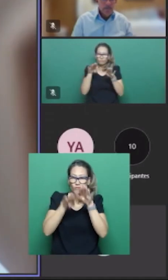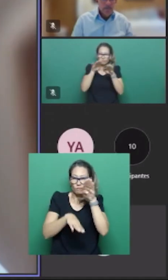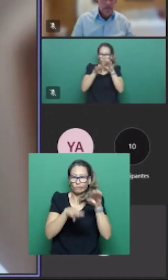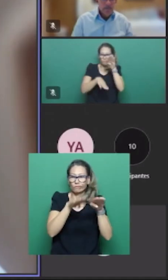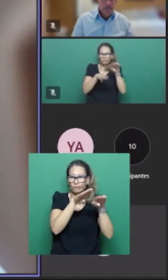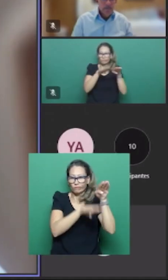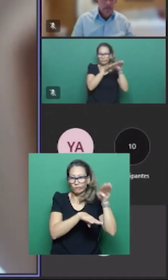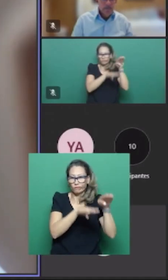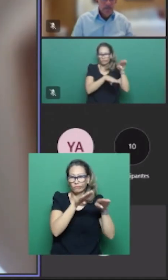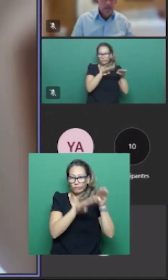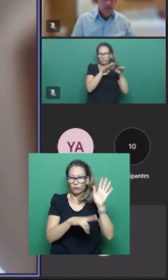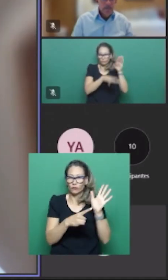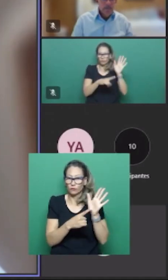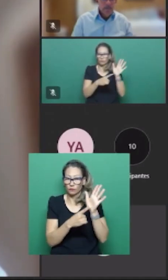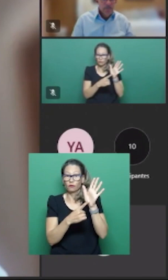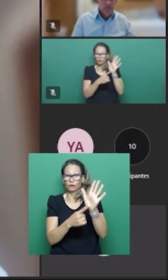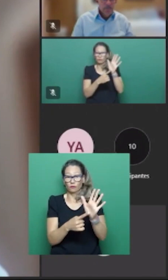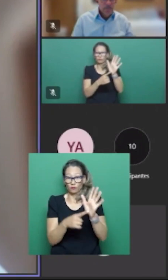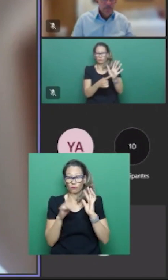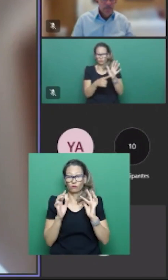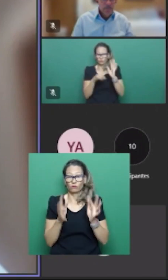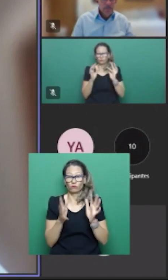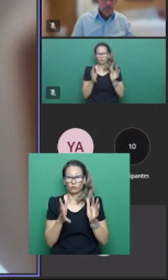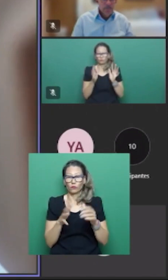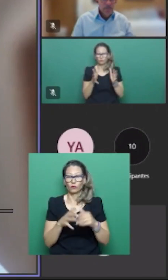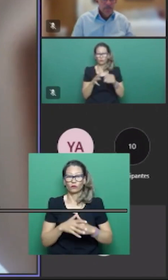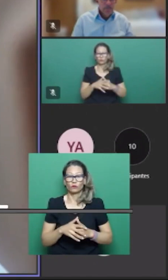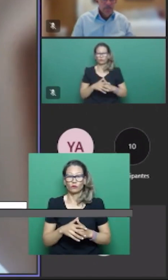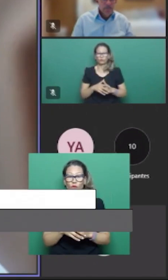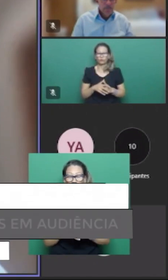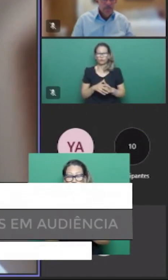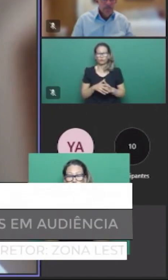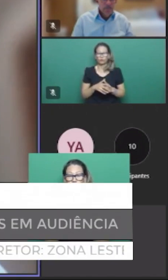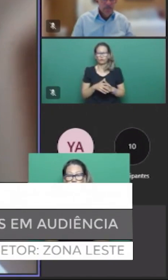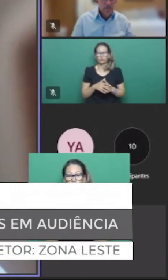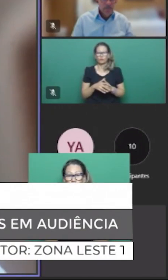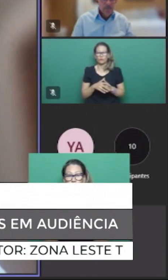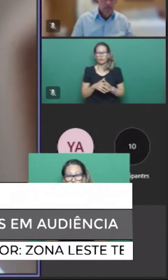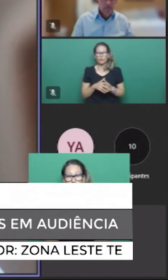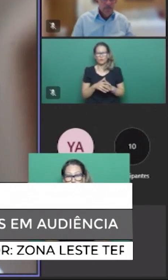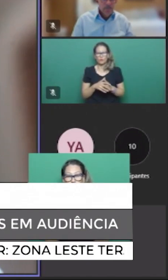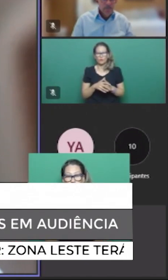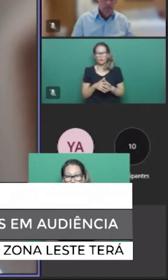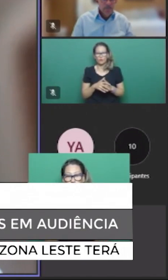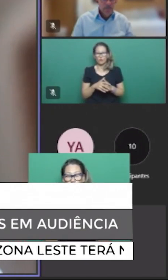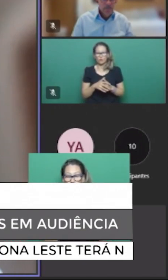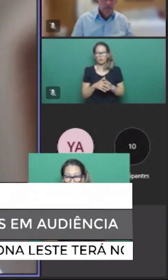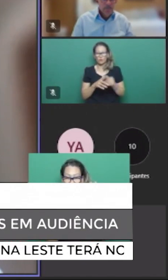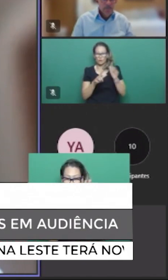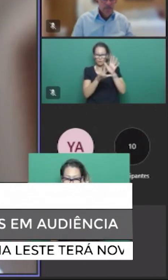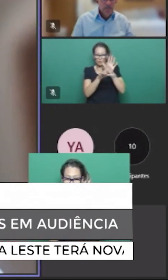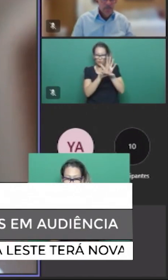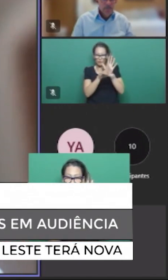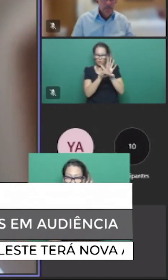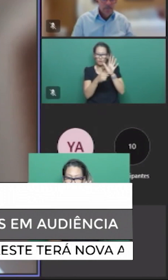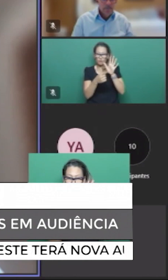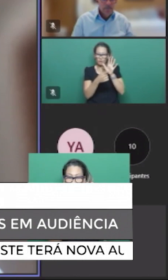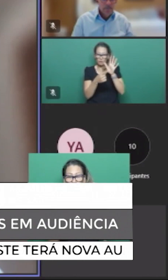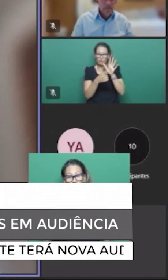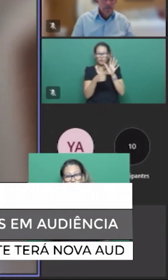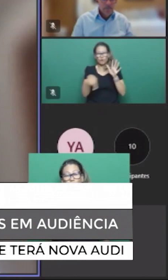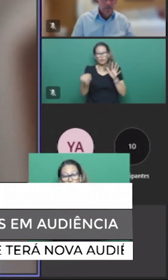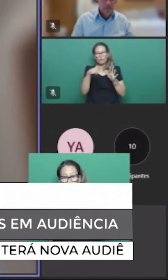foi apresentado com o arcabouço legislativo. Então, nós solicitamos